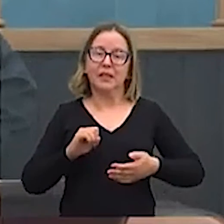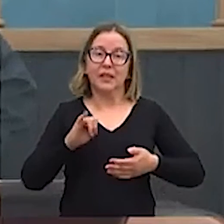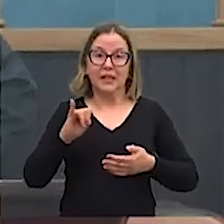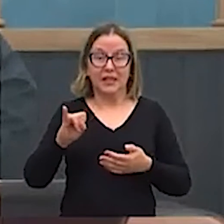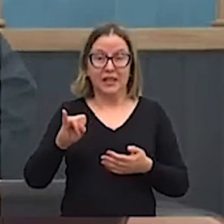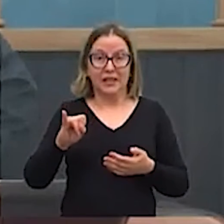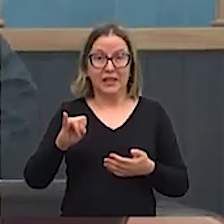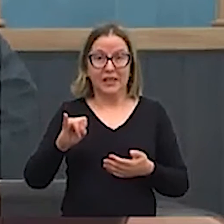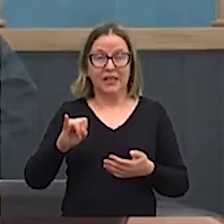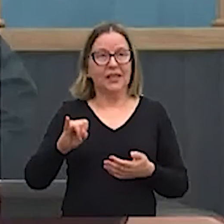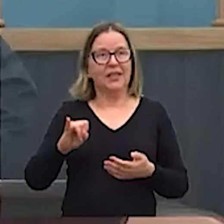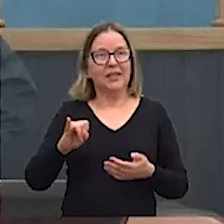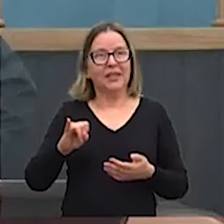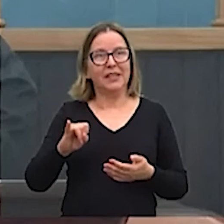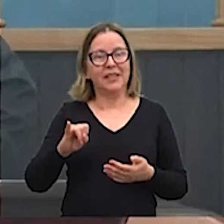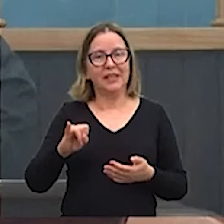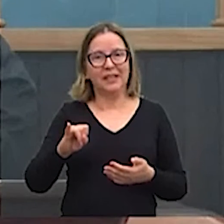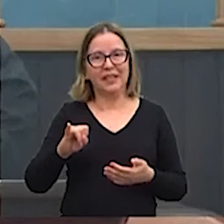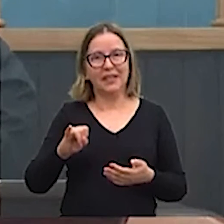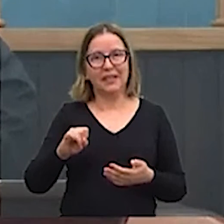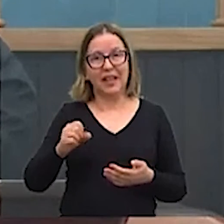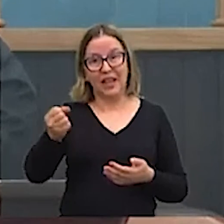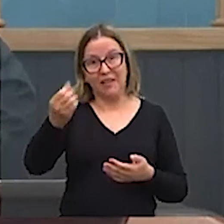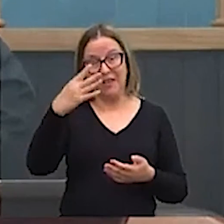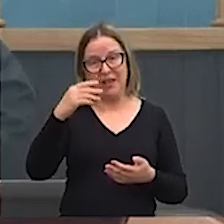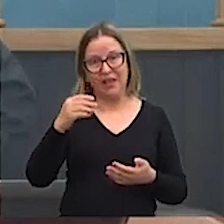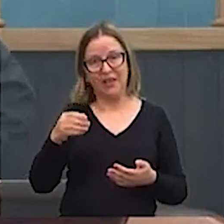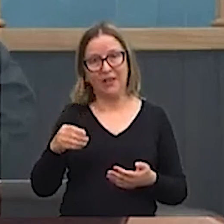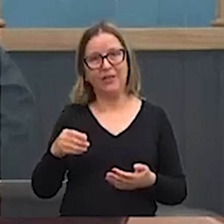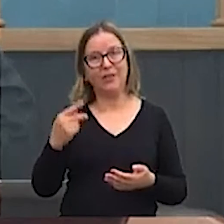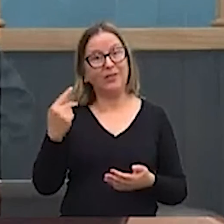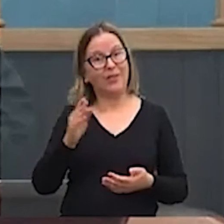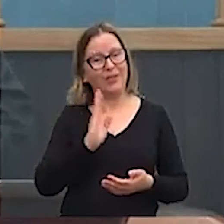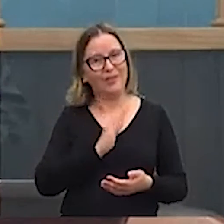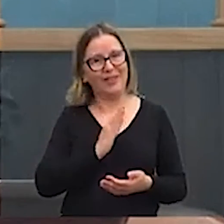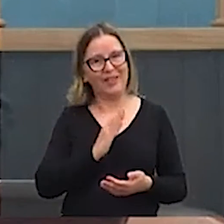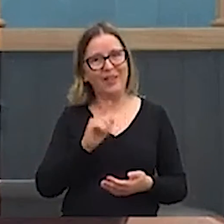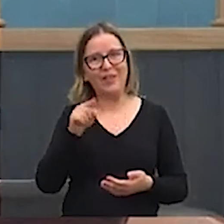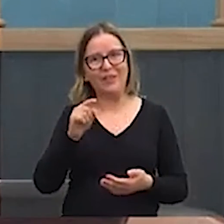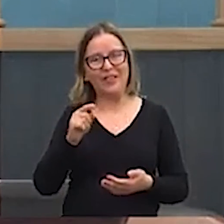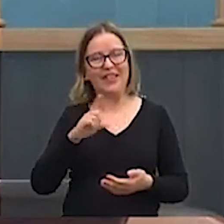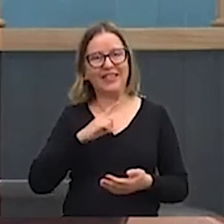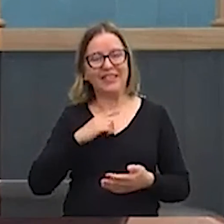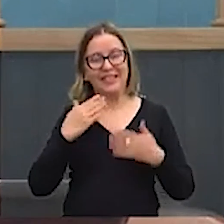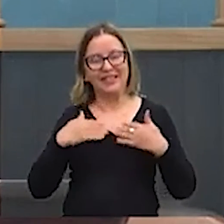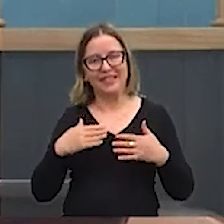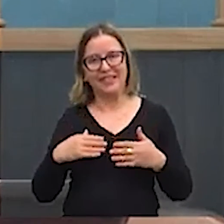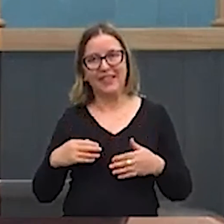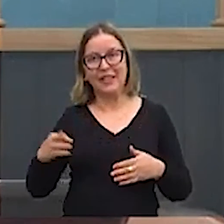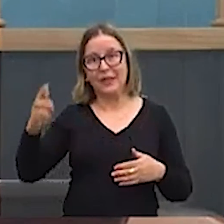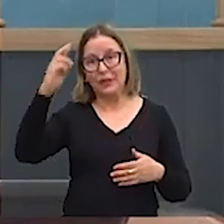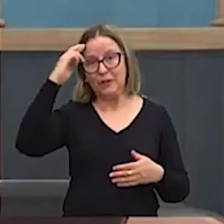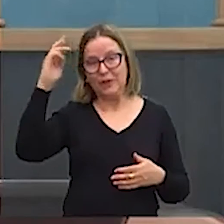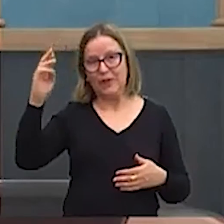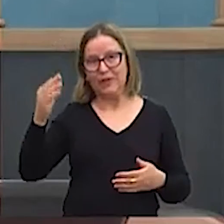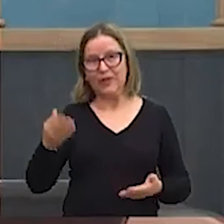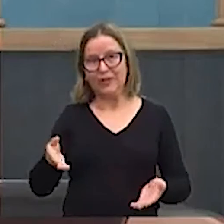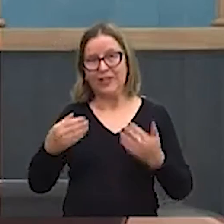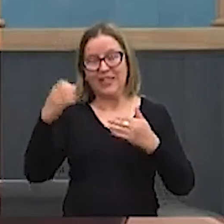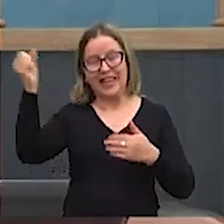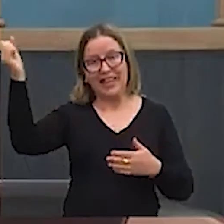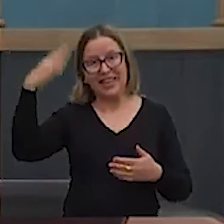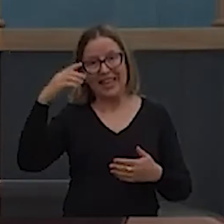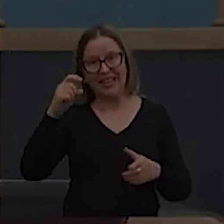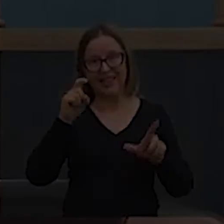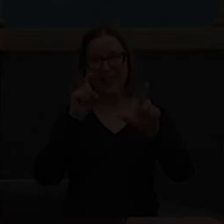terá descanso na sua alma. Que o Senhor nos dê a graça de depender inteiramente da suficiência